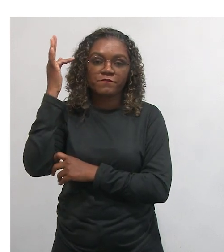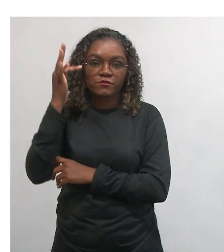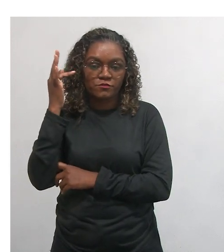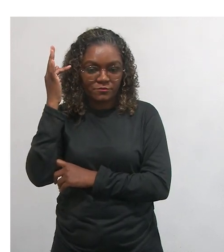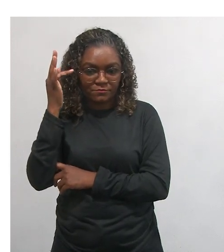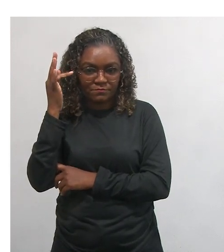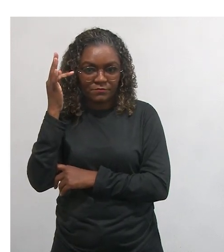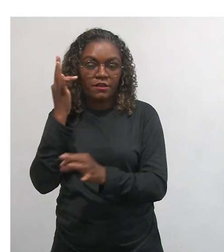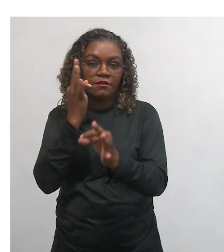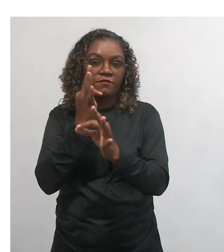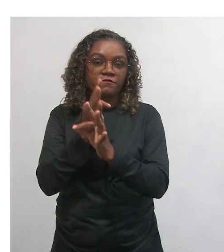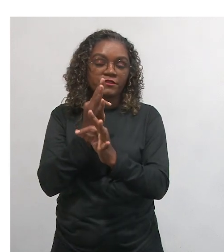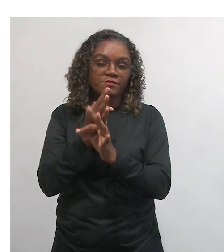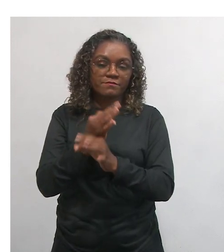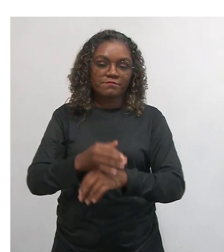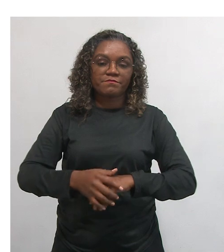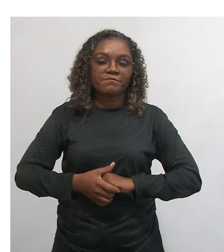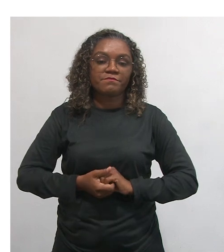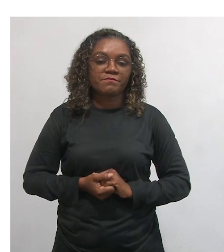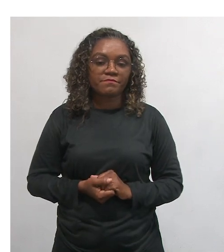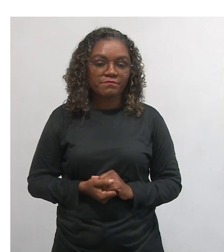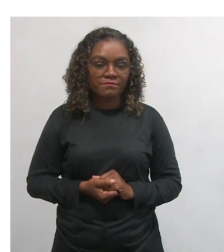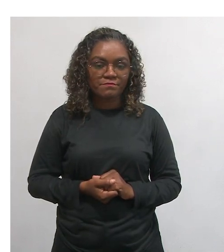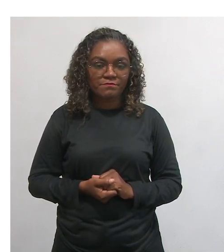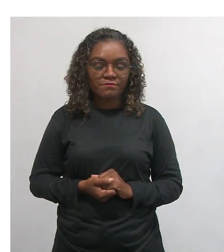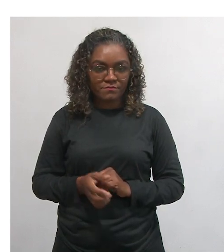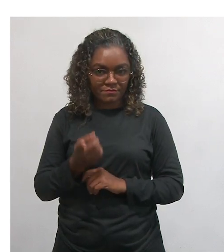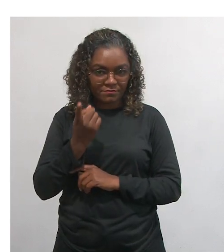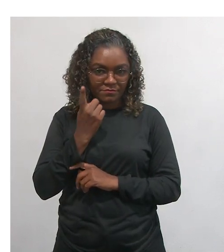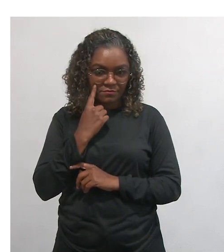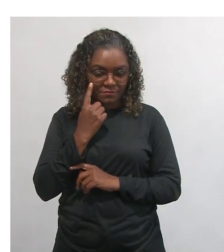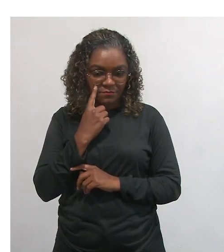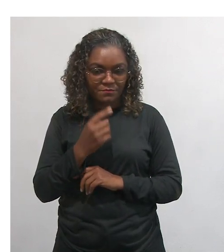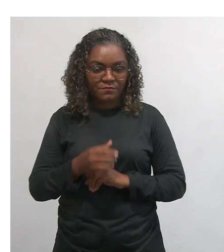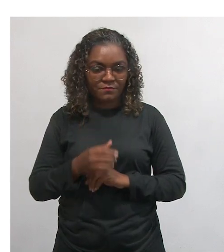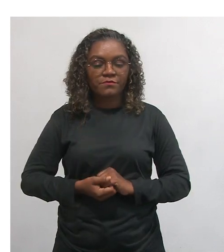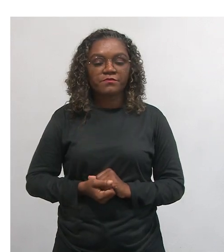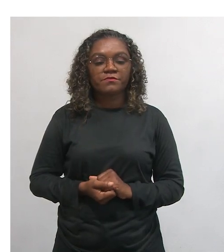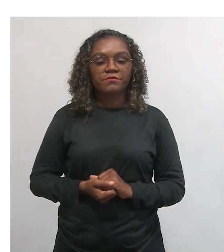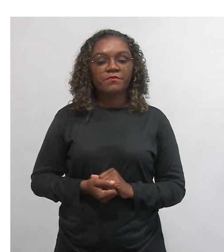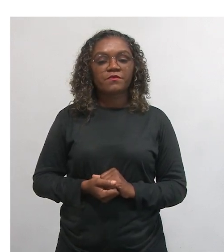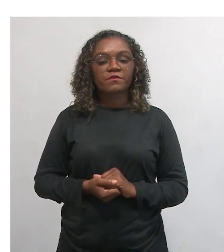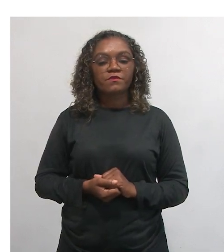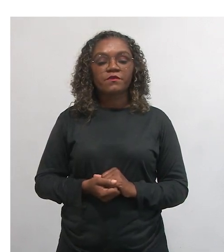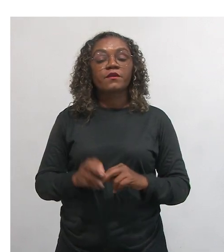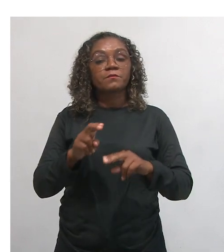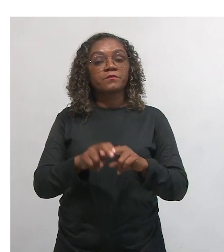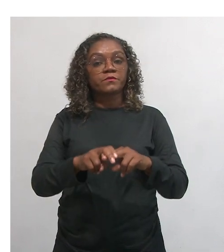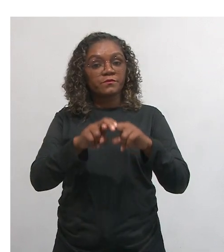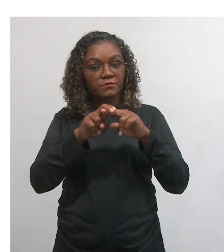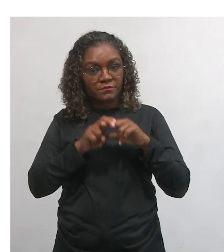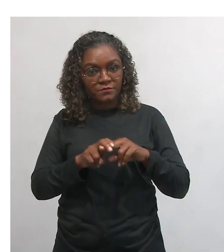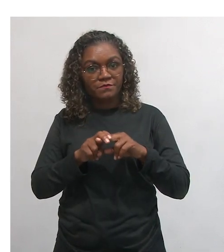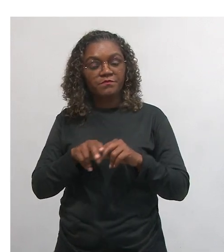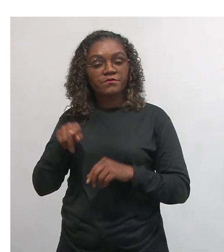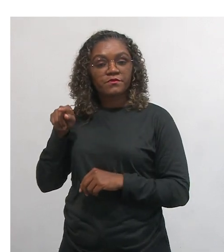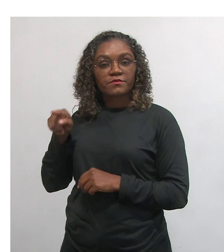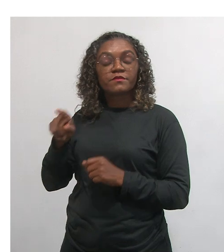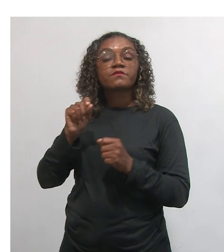e explicar esse ponto aqui. Vejam só, Platão